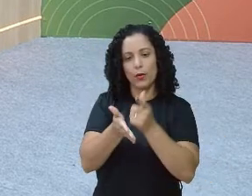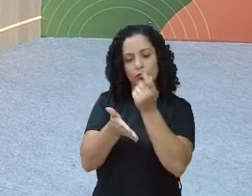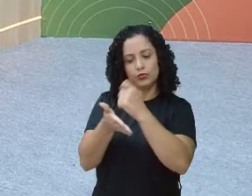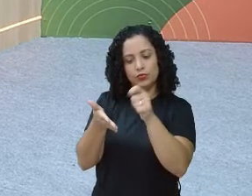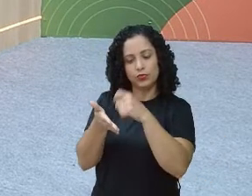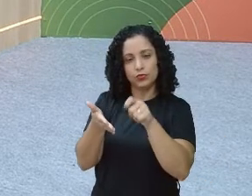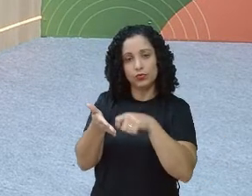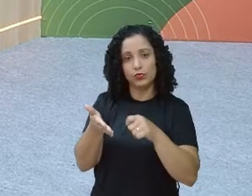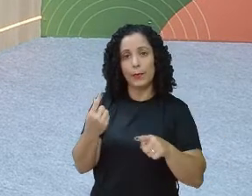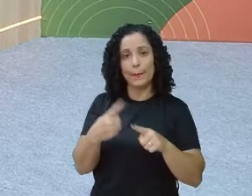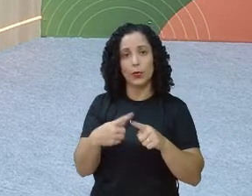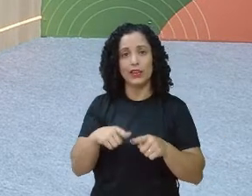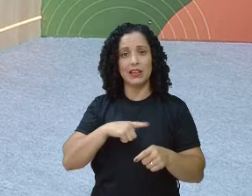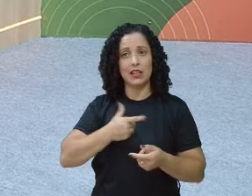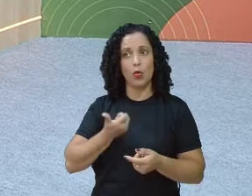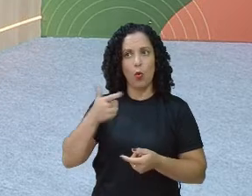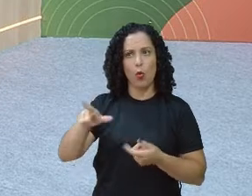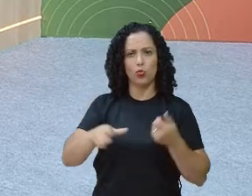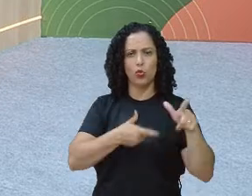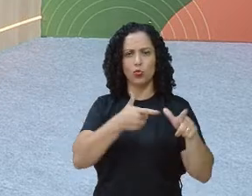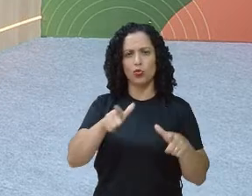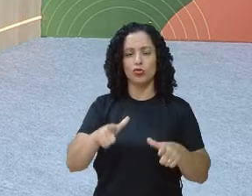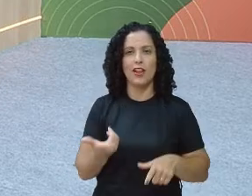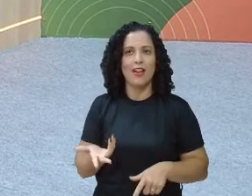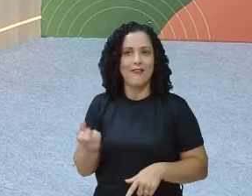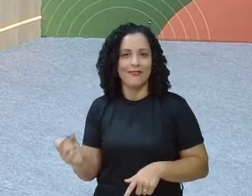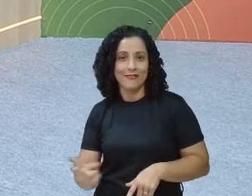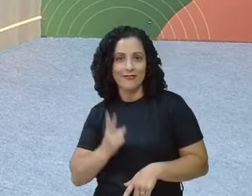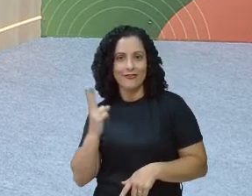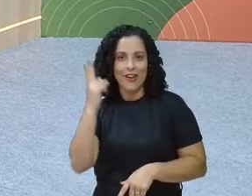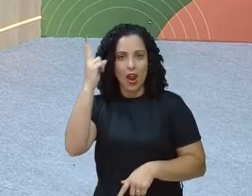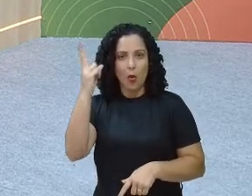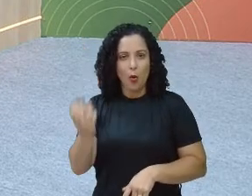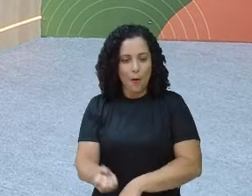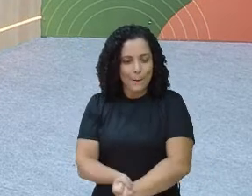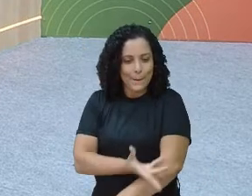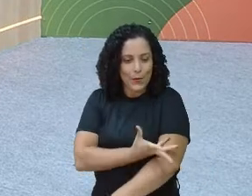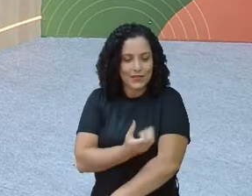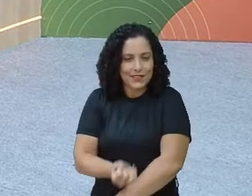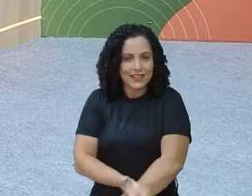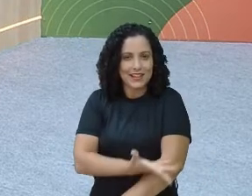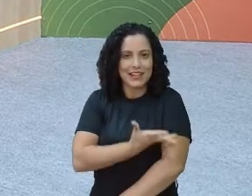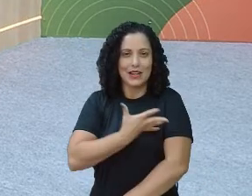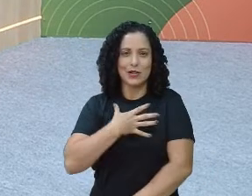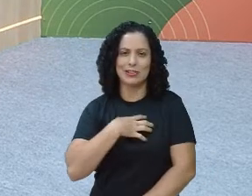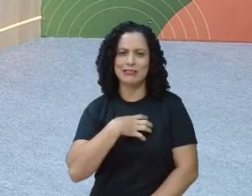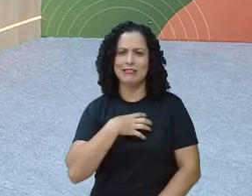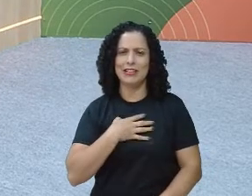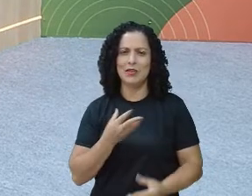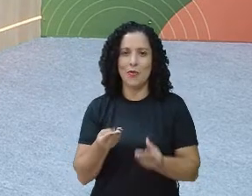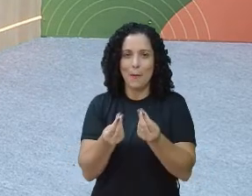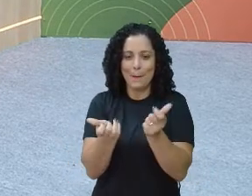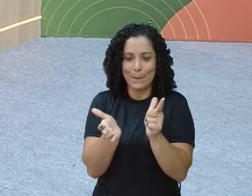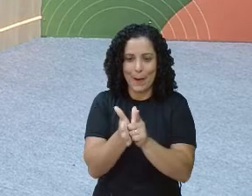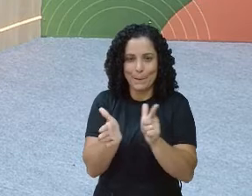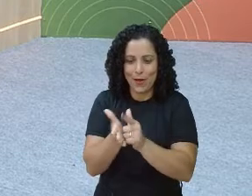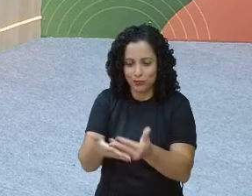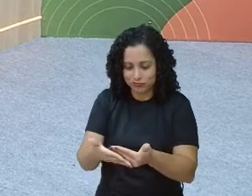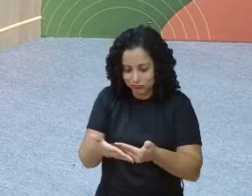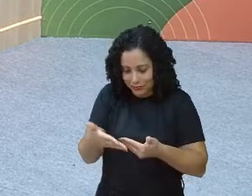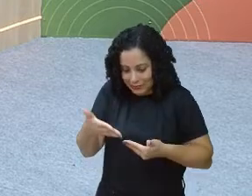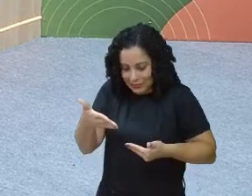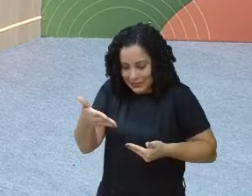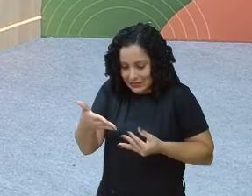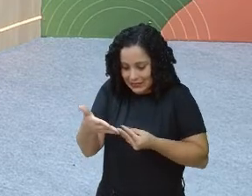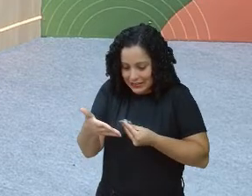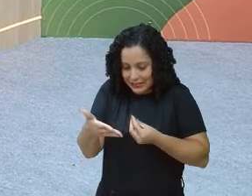até porque ele tem outros valores emotivos, né? O apego é maior, você consegue guardar aquilo por muito mais tempo,